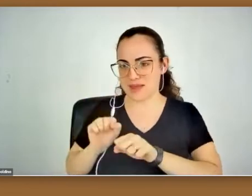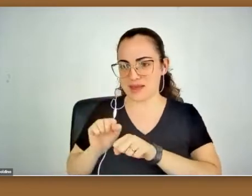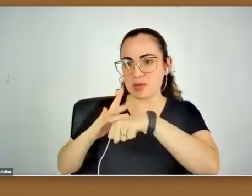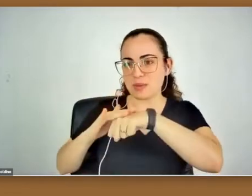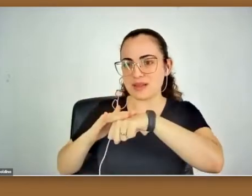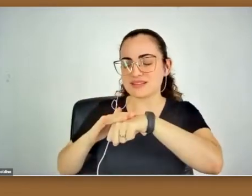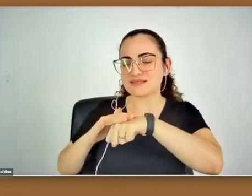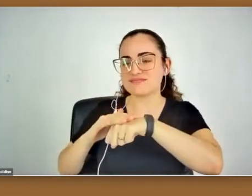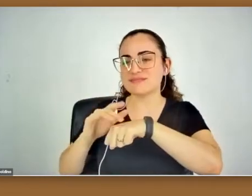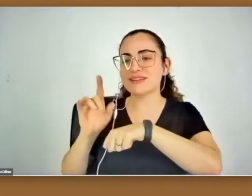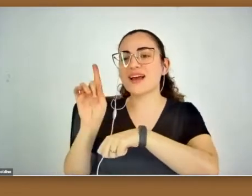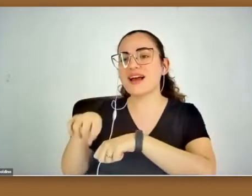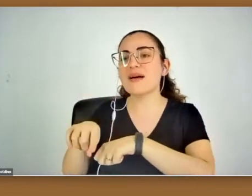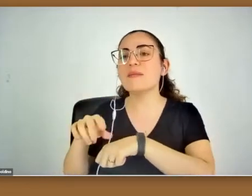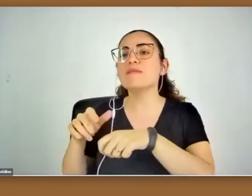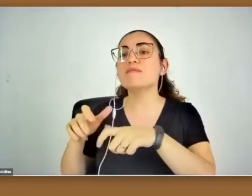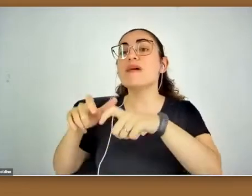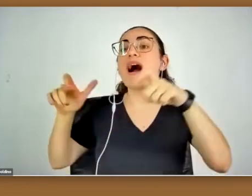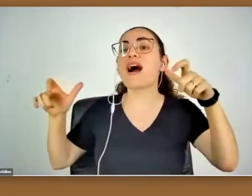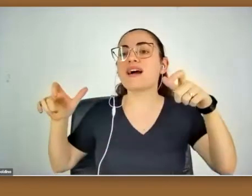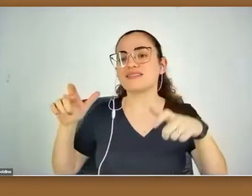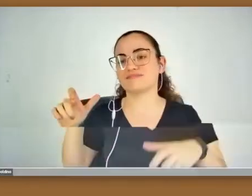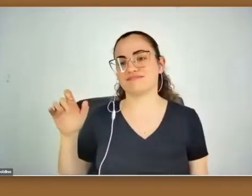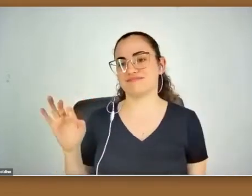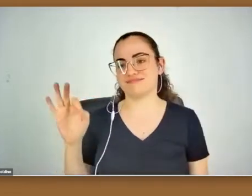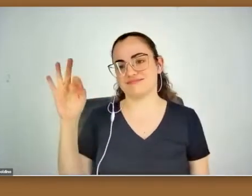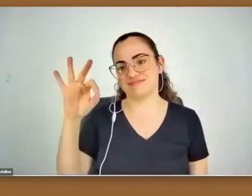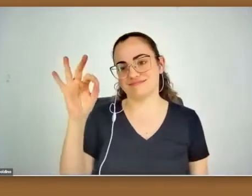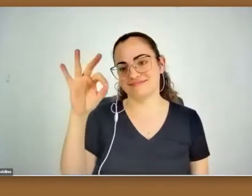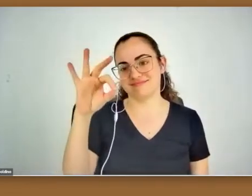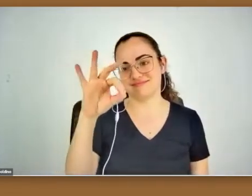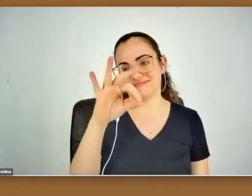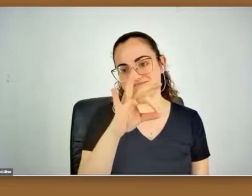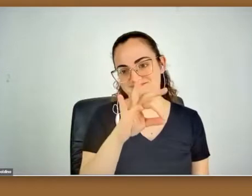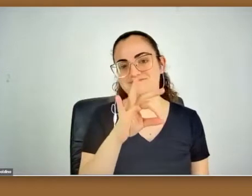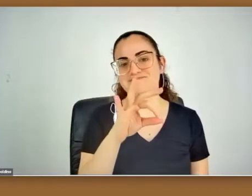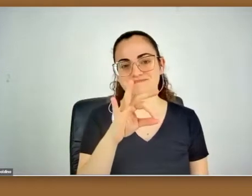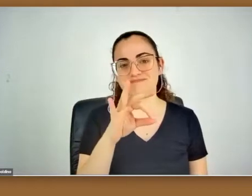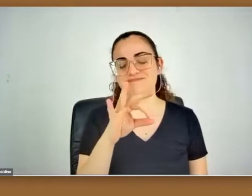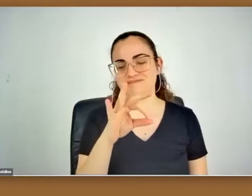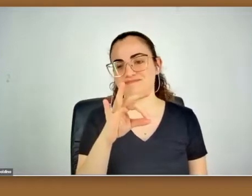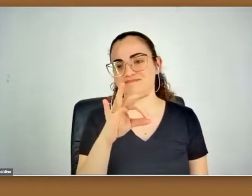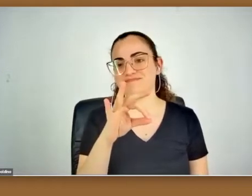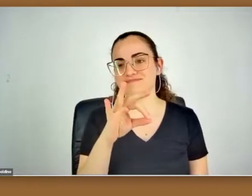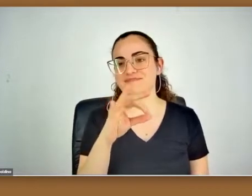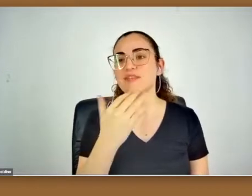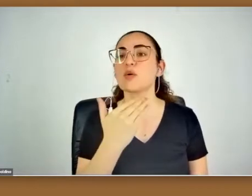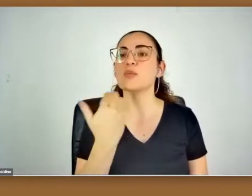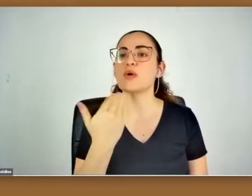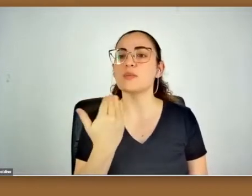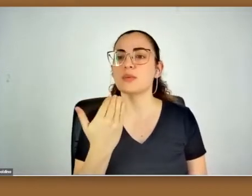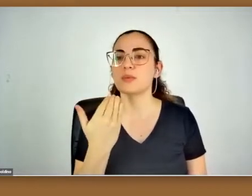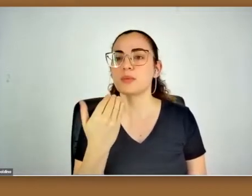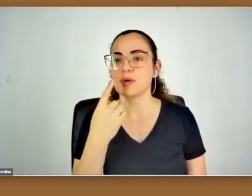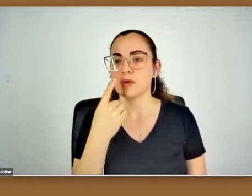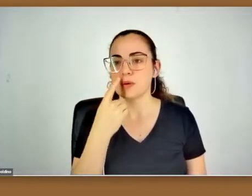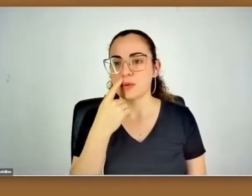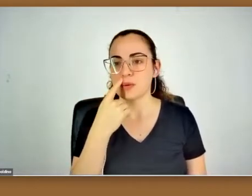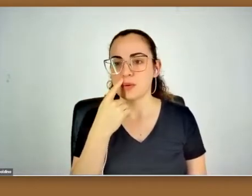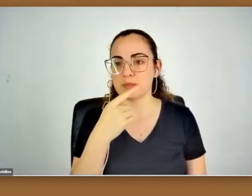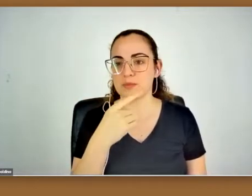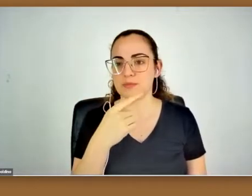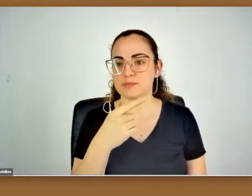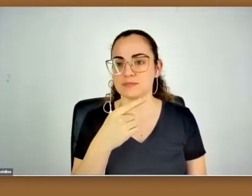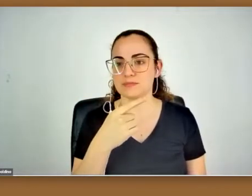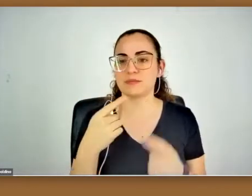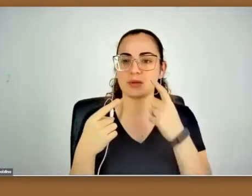disparada. 830 mil casos de mortes, né? Devido aos mosquitos. Muito mais do